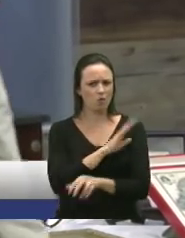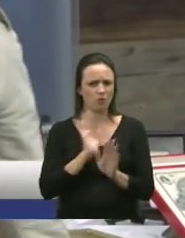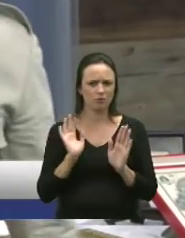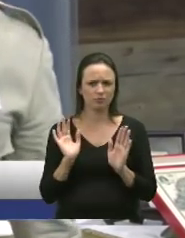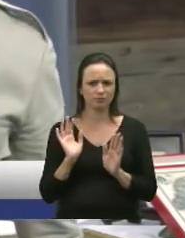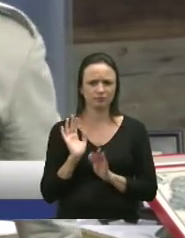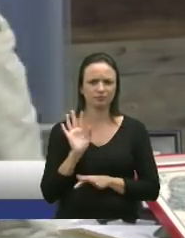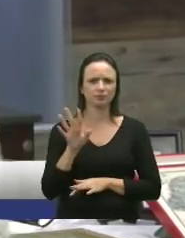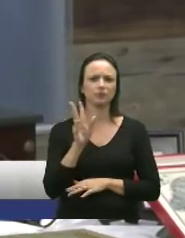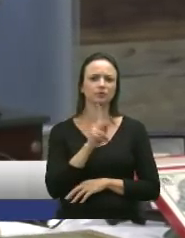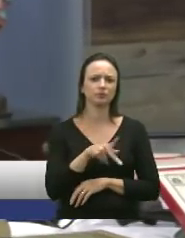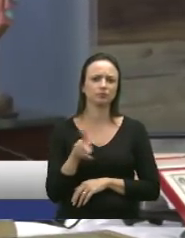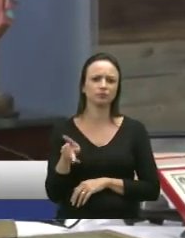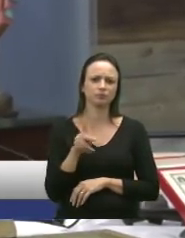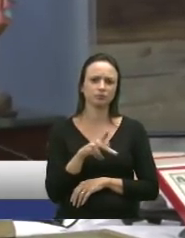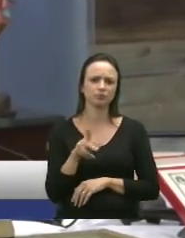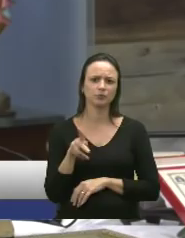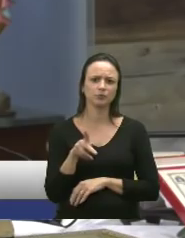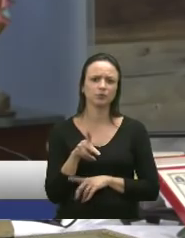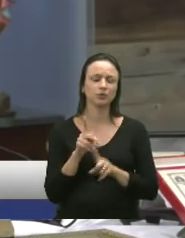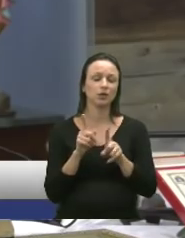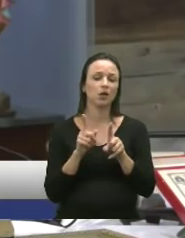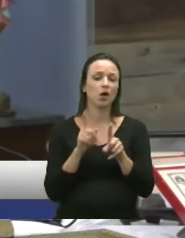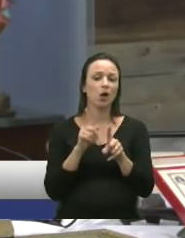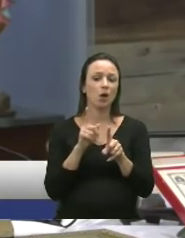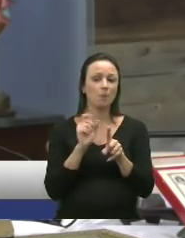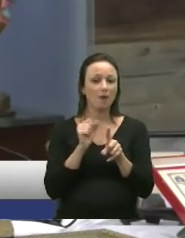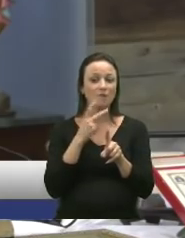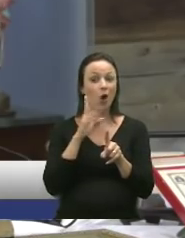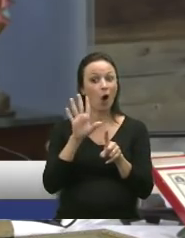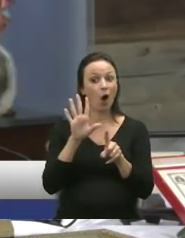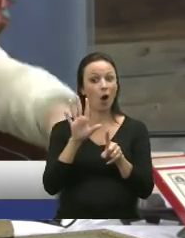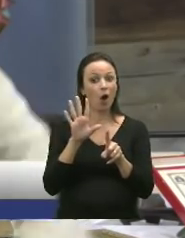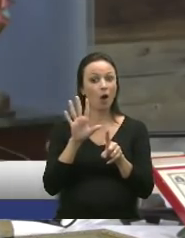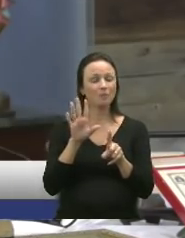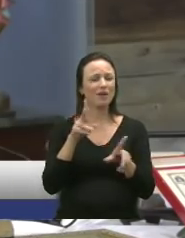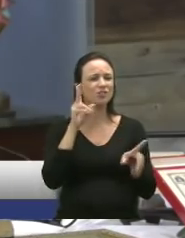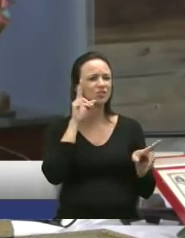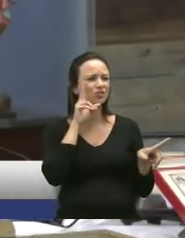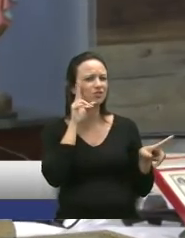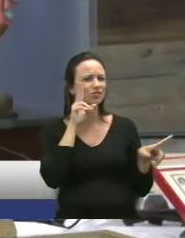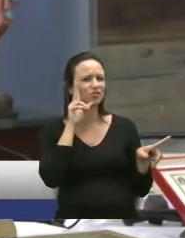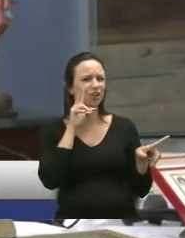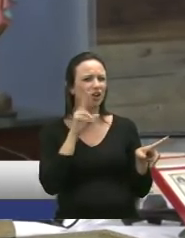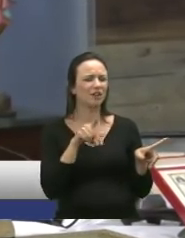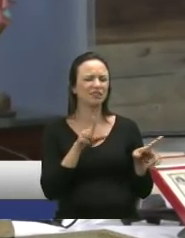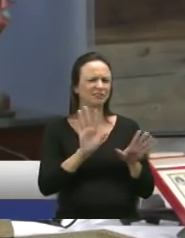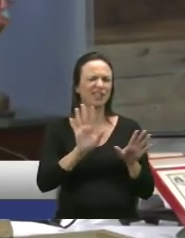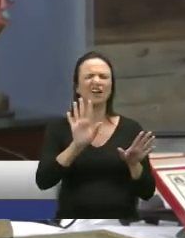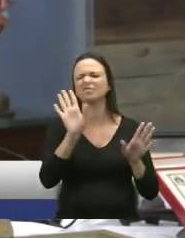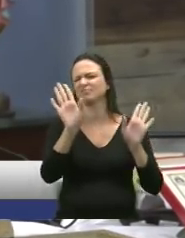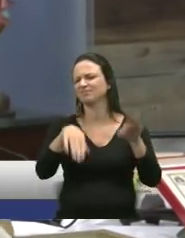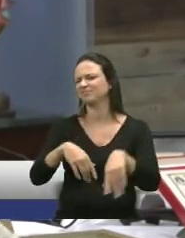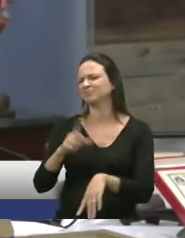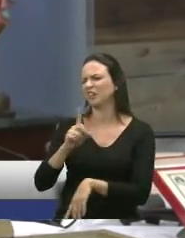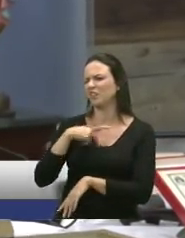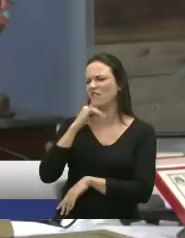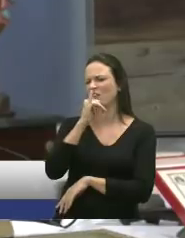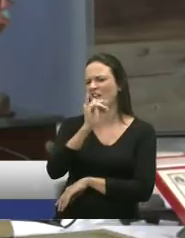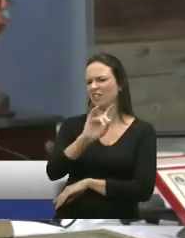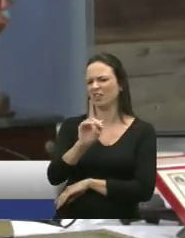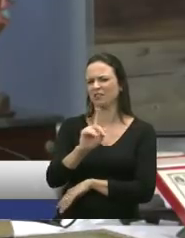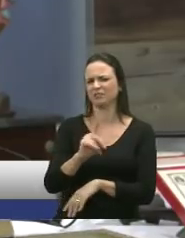emenda assim, não, gente, aqui inclusive tem uma história que... não, deixa para lá, não vou contar. Não,